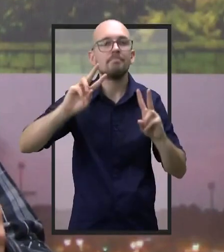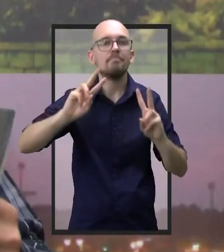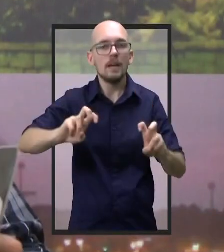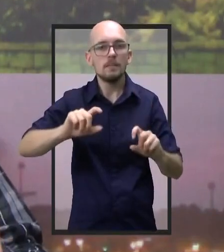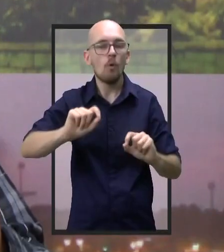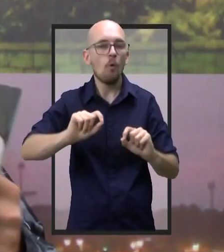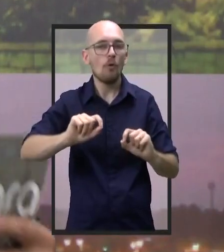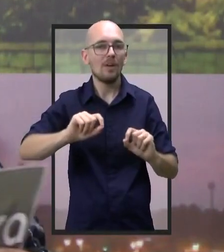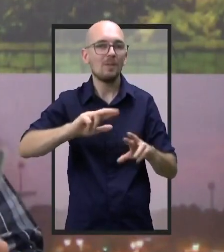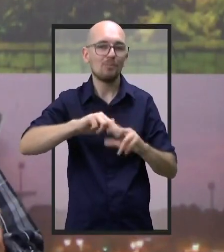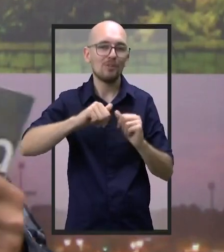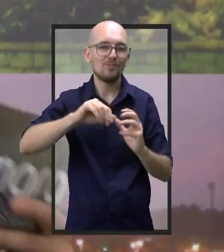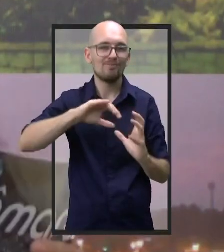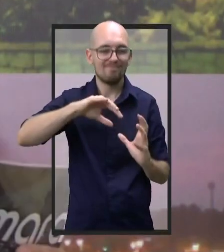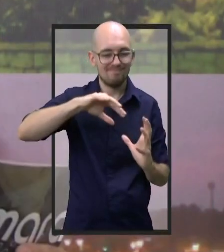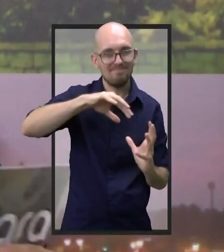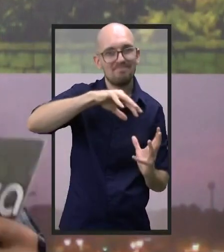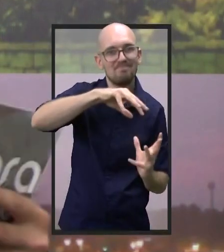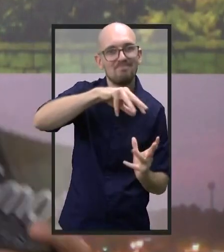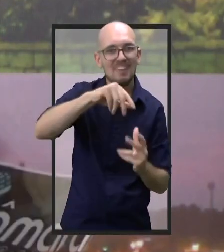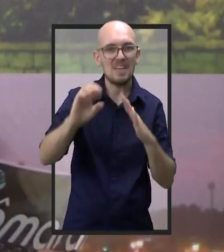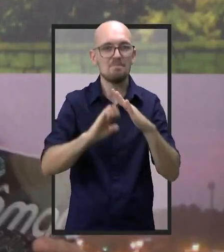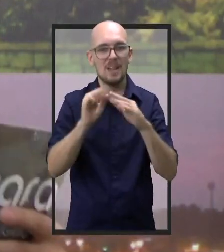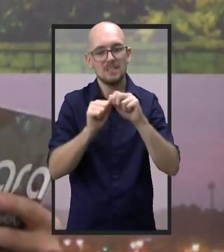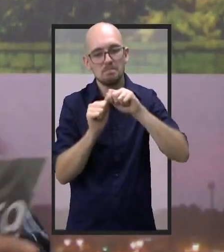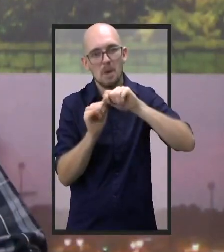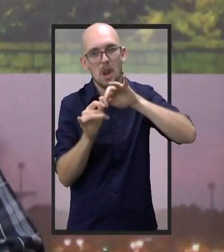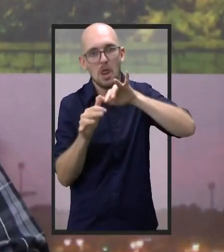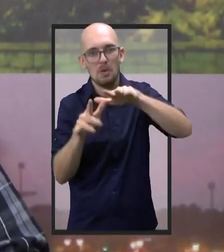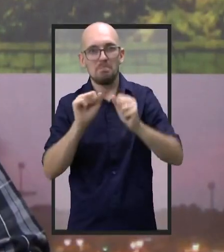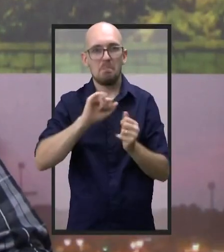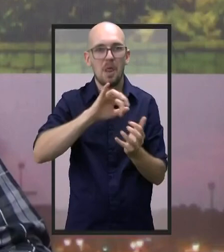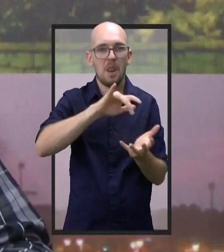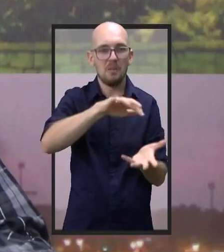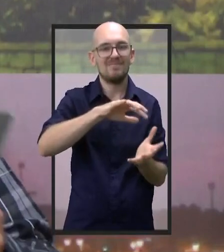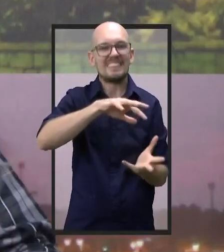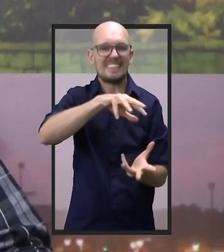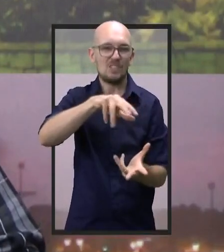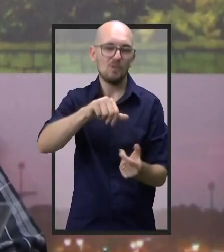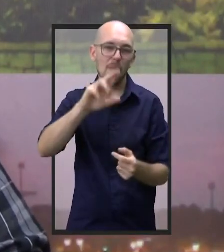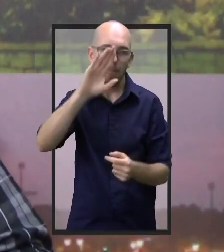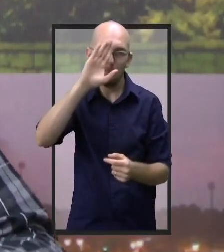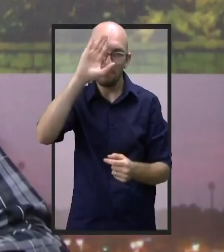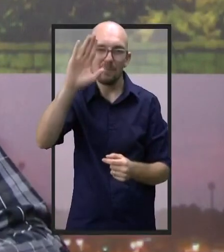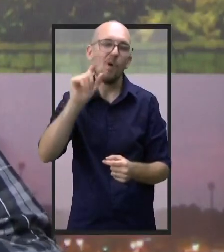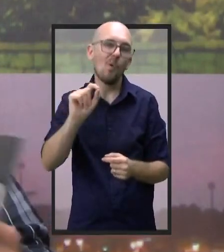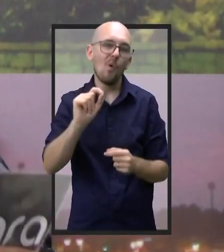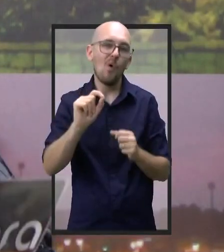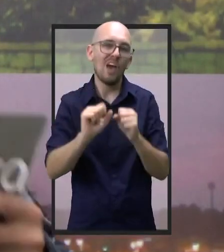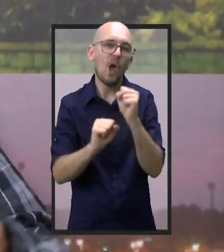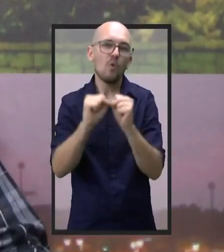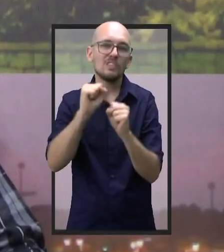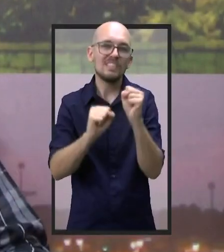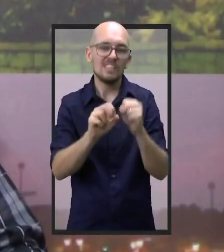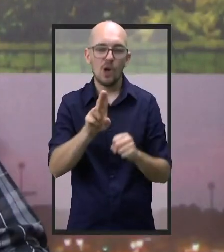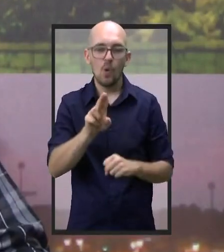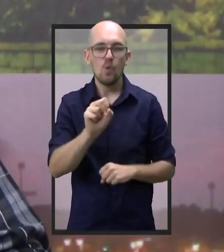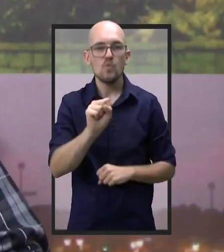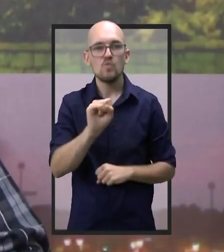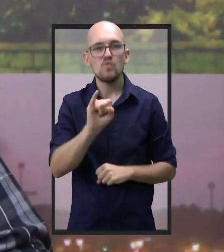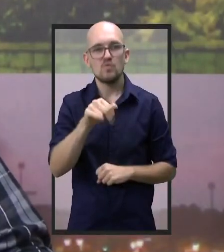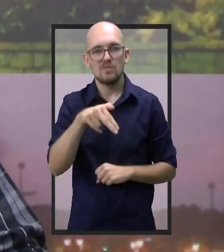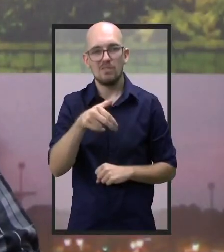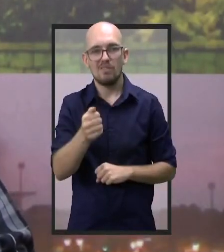a internacionalização de algumas empresas regionais, principalmente pequenas usinas, né, que existiam na nossa